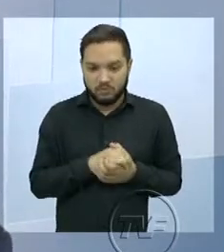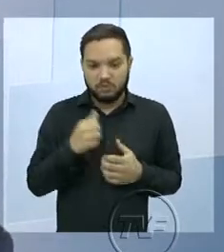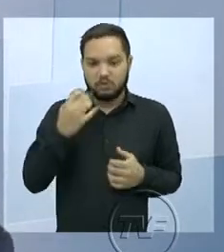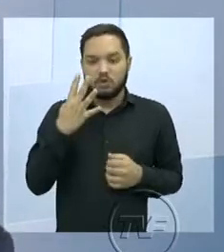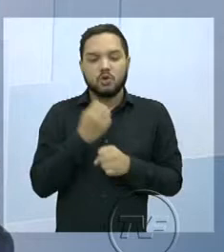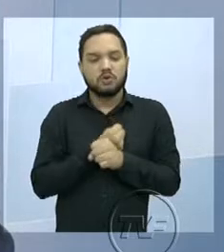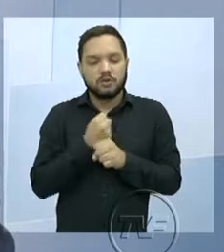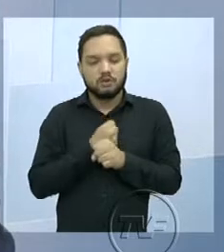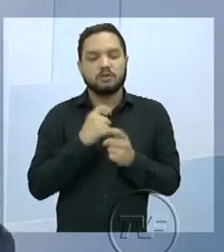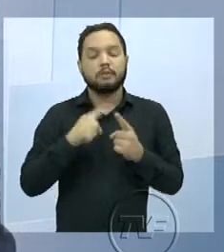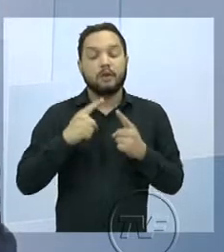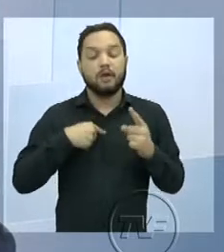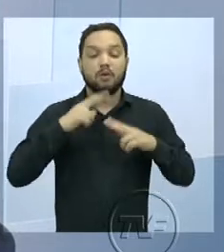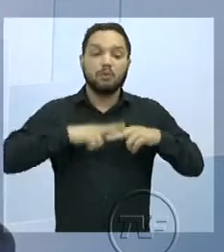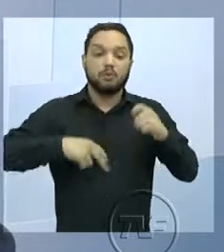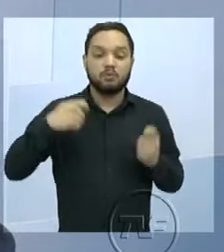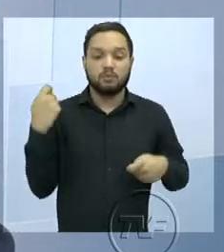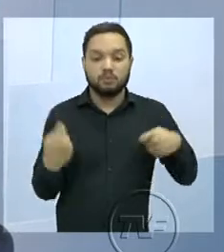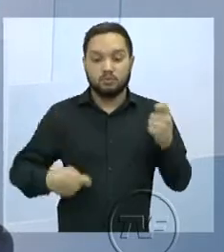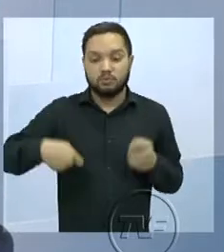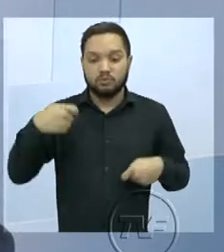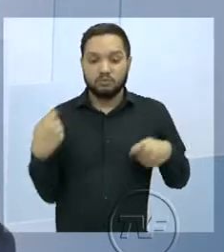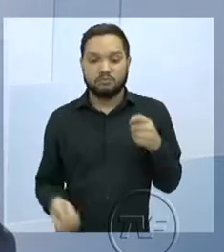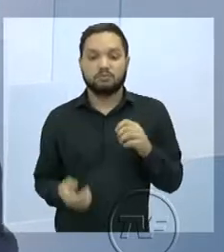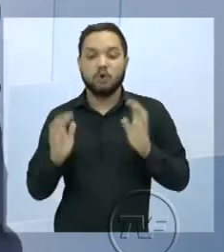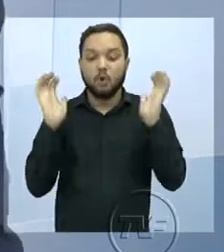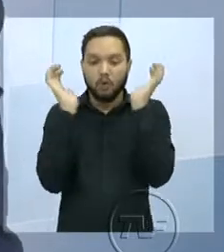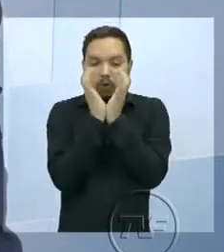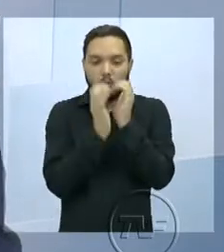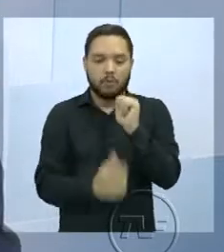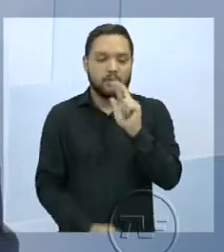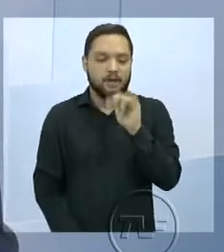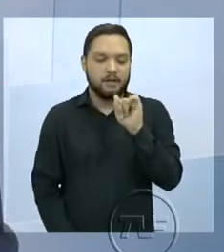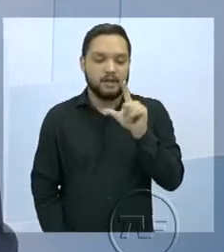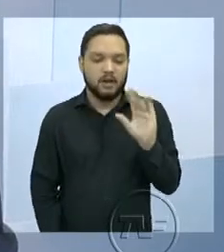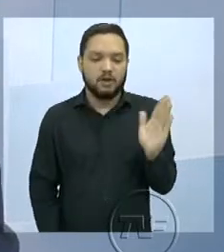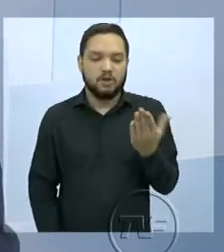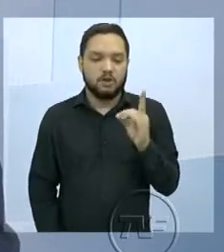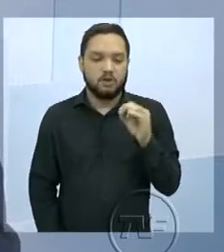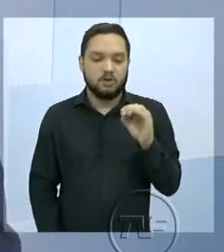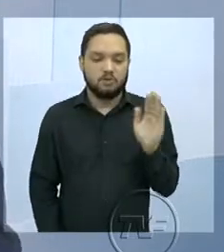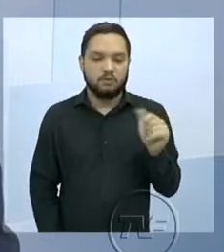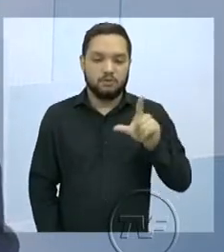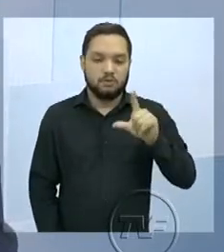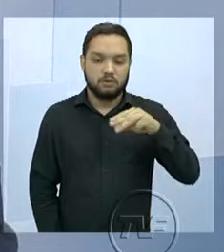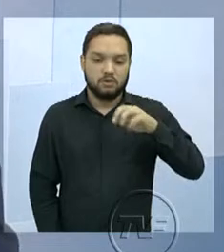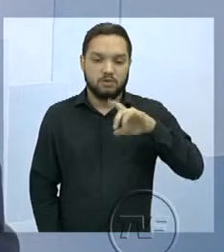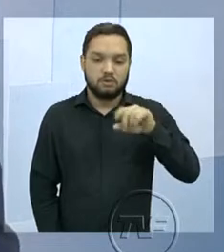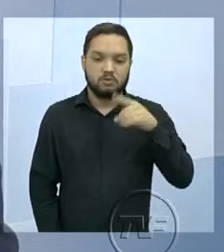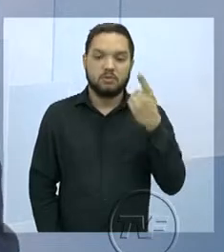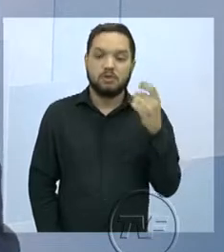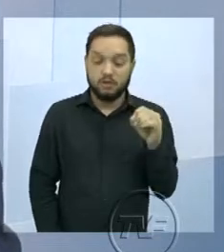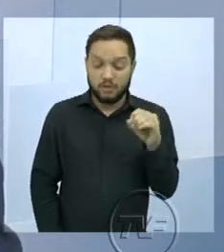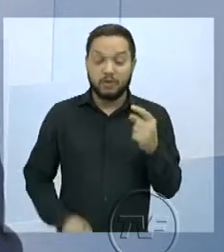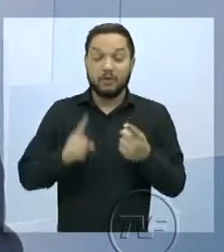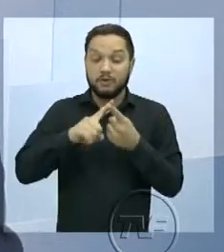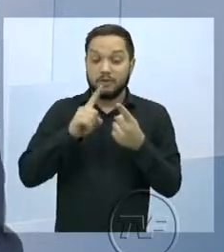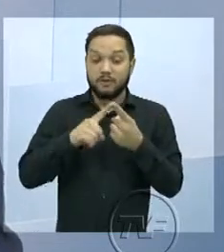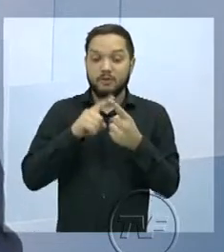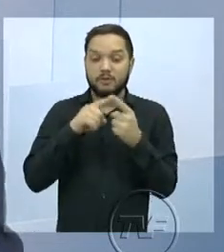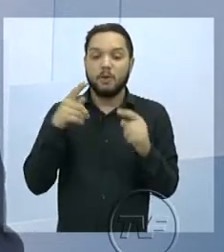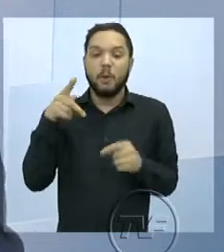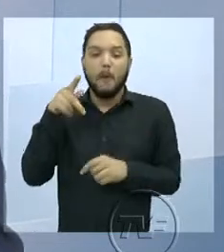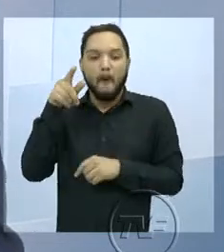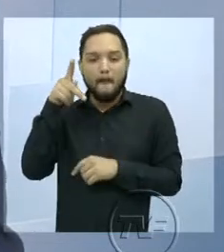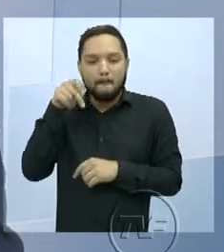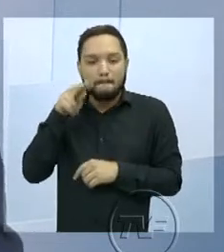festejos juninos, era o grupo Arraiá do Almeidão, né? Inclusive um dos colegas aqui da TV Fortaleza, o Eduardo Praciano, convivemos